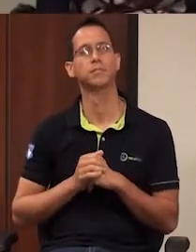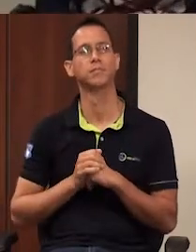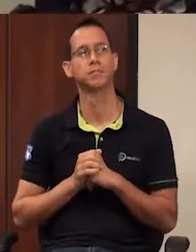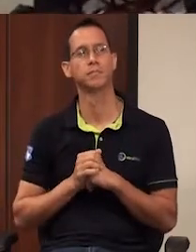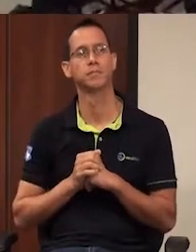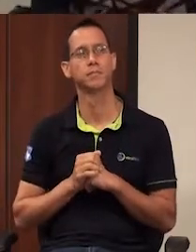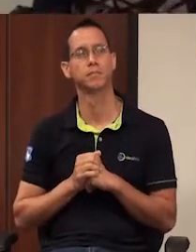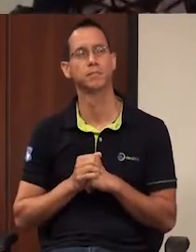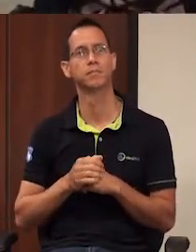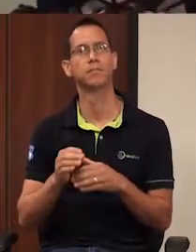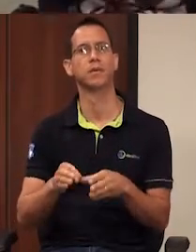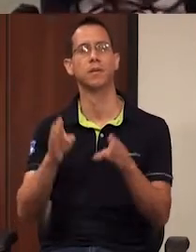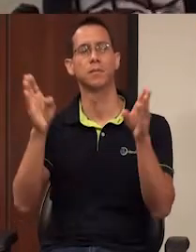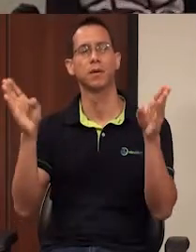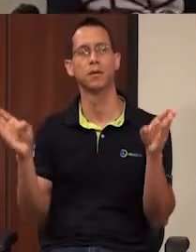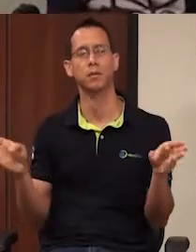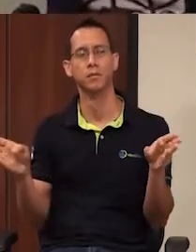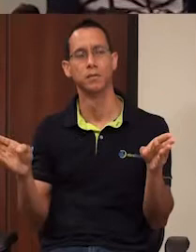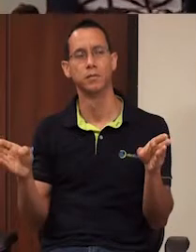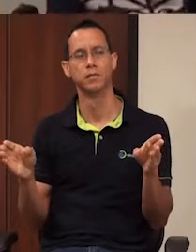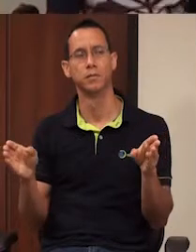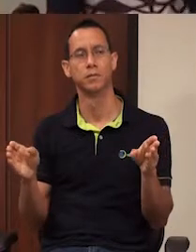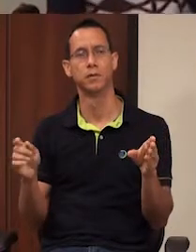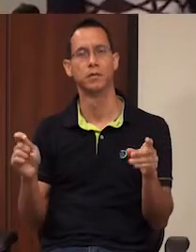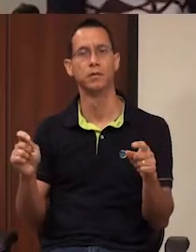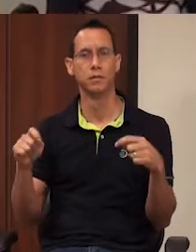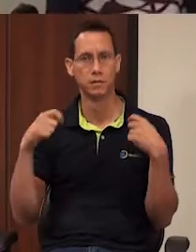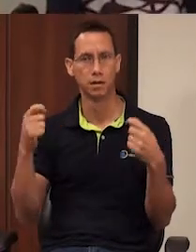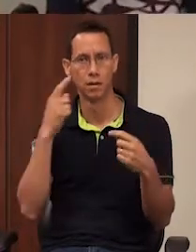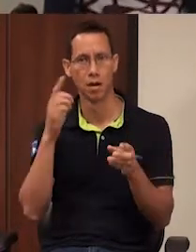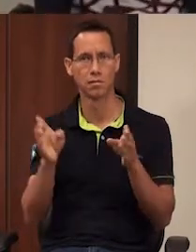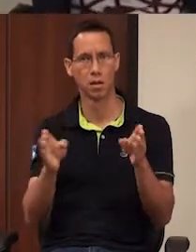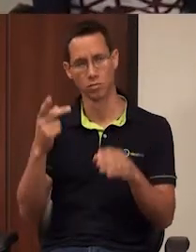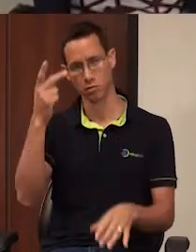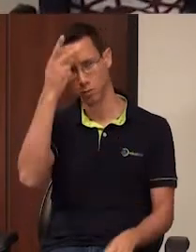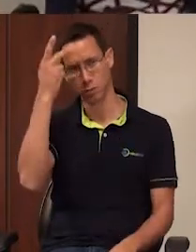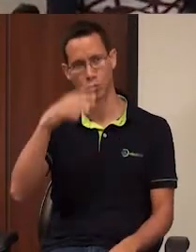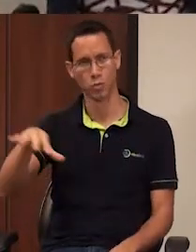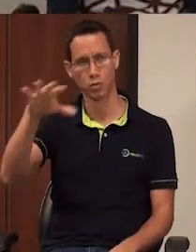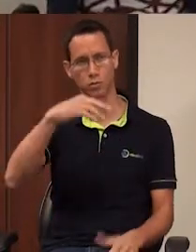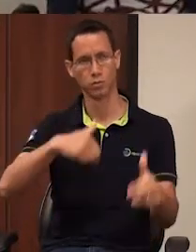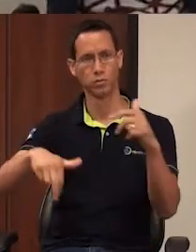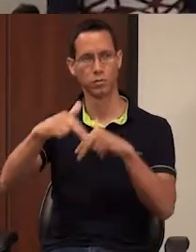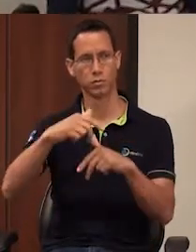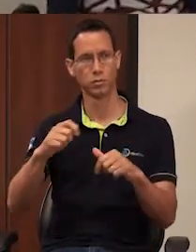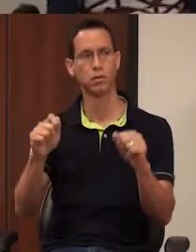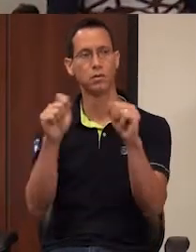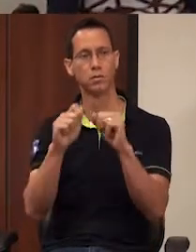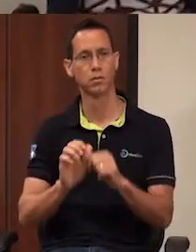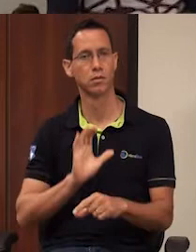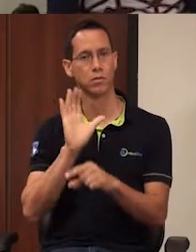de uma forma ampla, dando o máximo de acesso às pessoas, né? E fazendo com que as